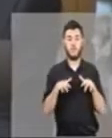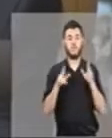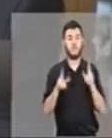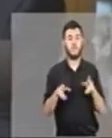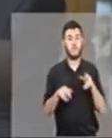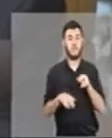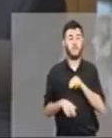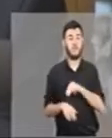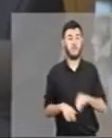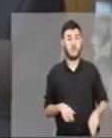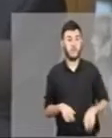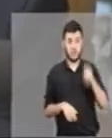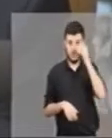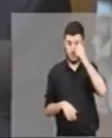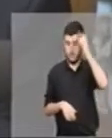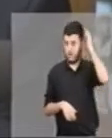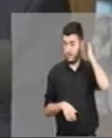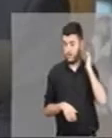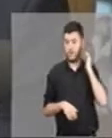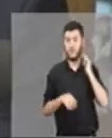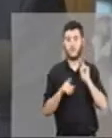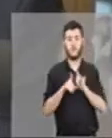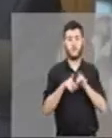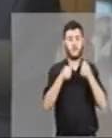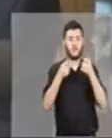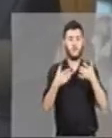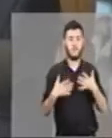Moraes... Vota o ministro Celso de Mello.